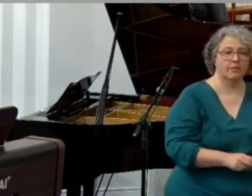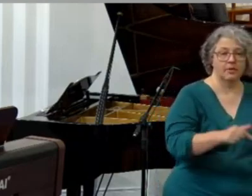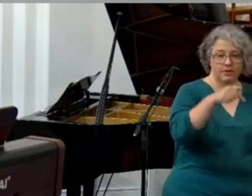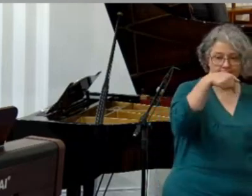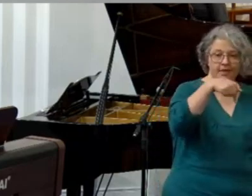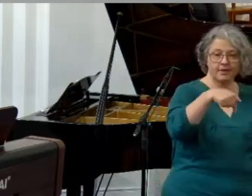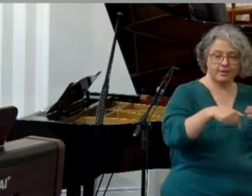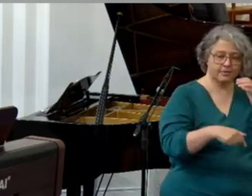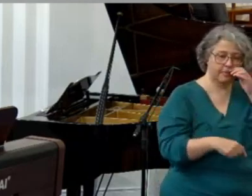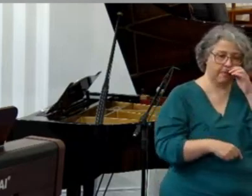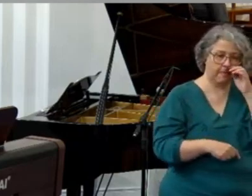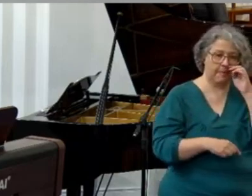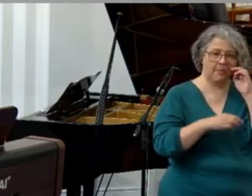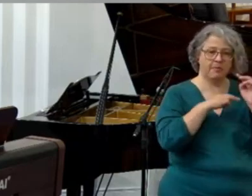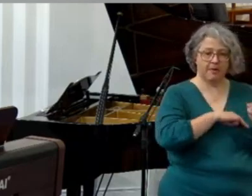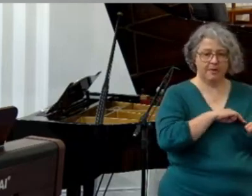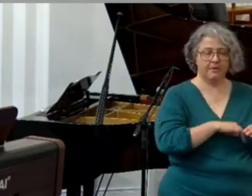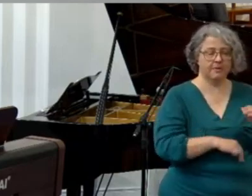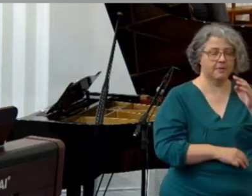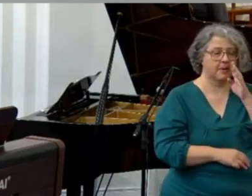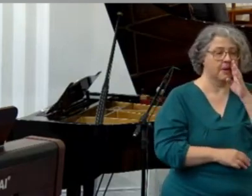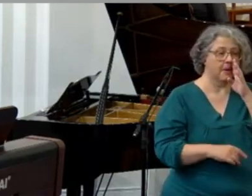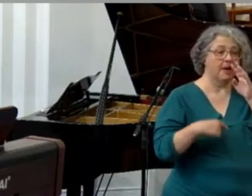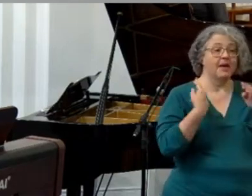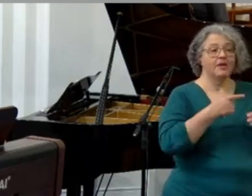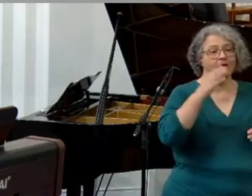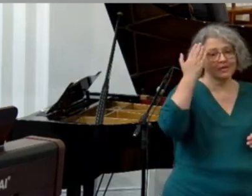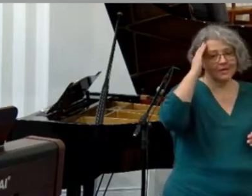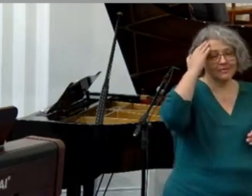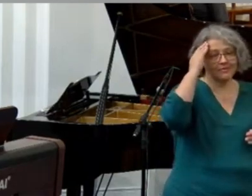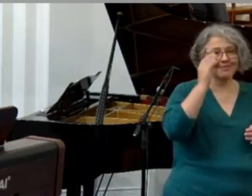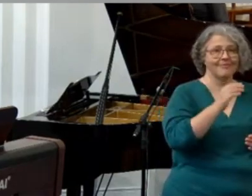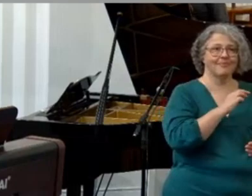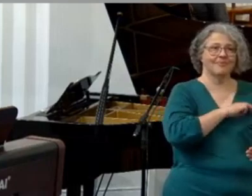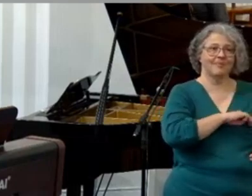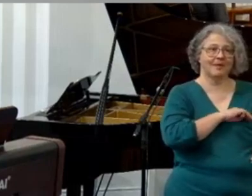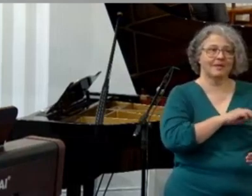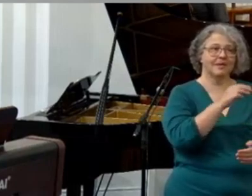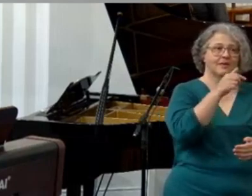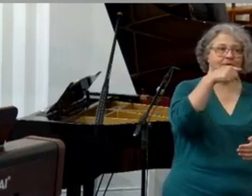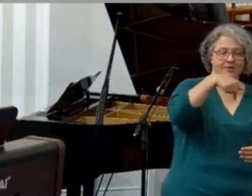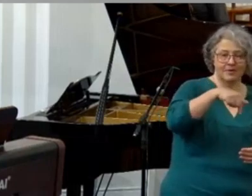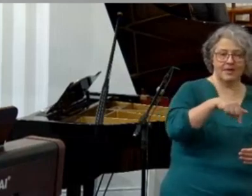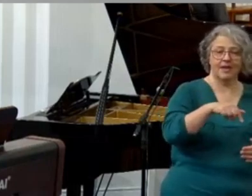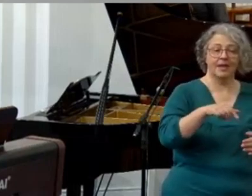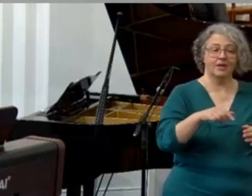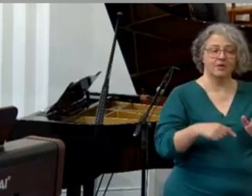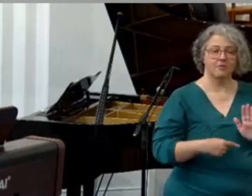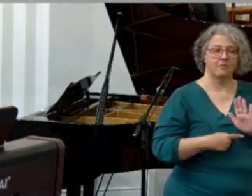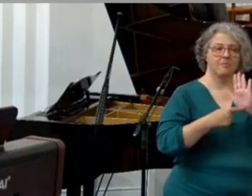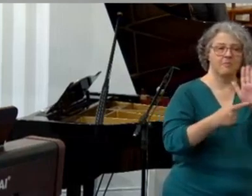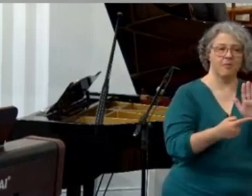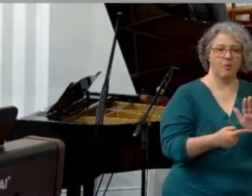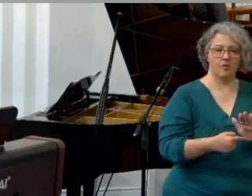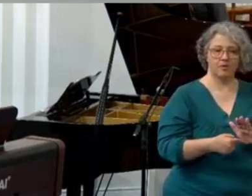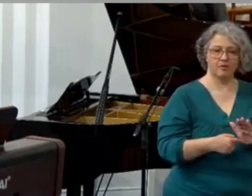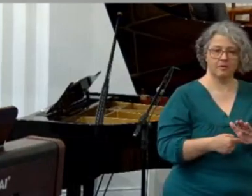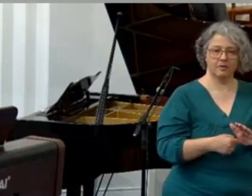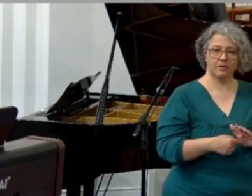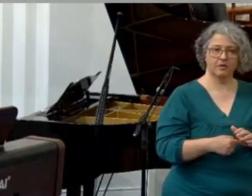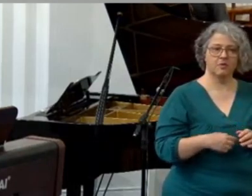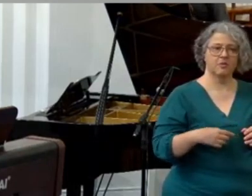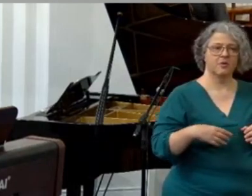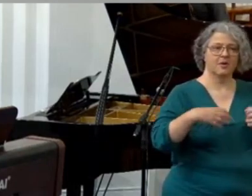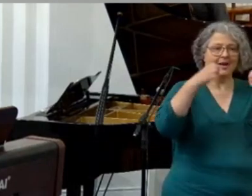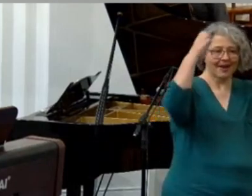precisamente. E sabemos que o capítulo 7 do Sermão do Monte carrega uma ênfase sobre o caráter de Deus,